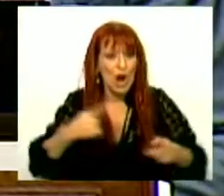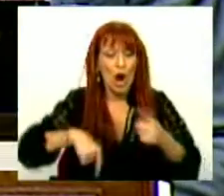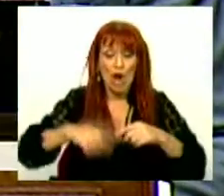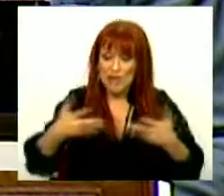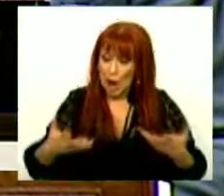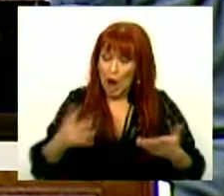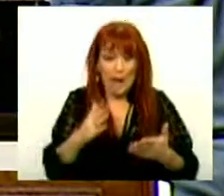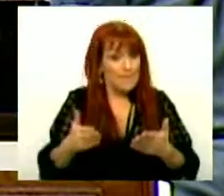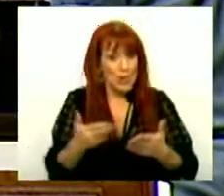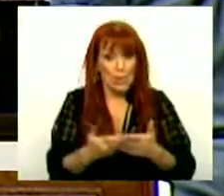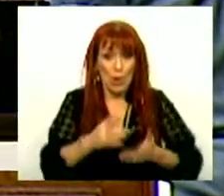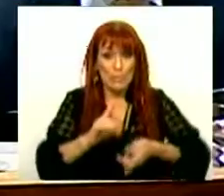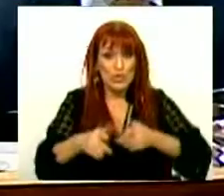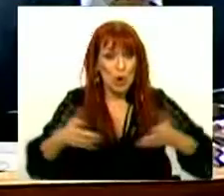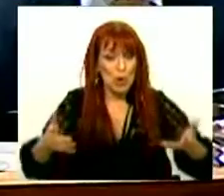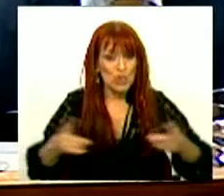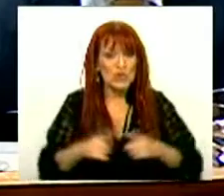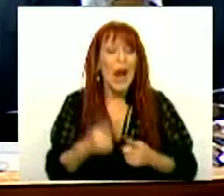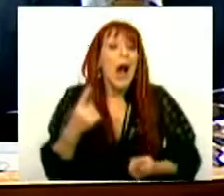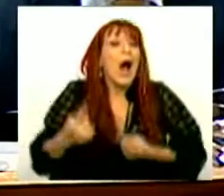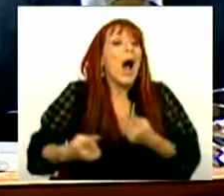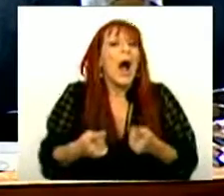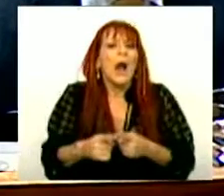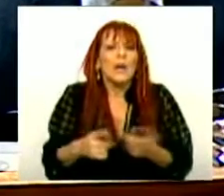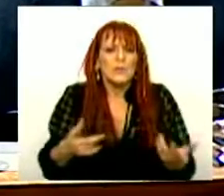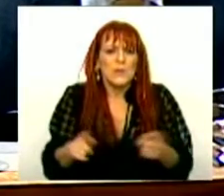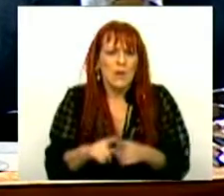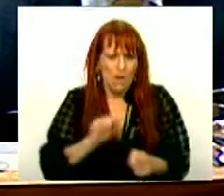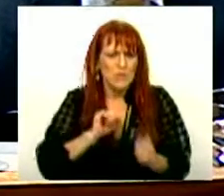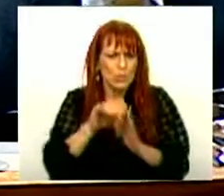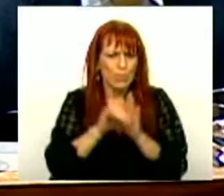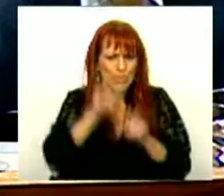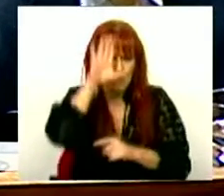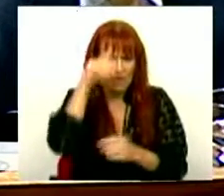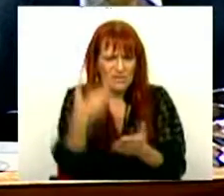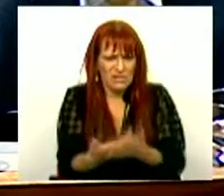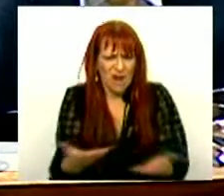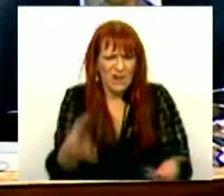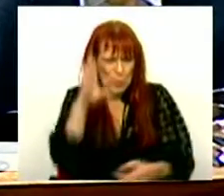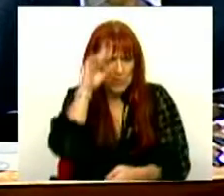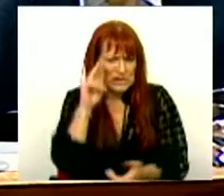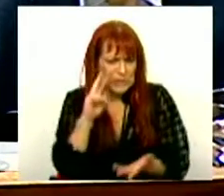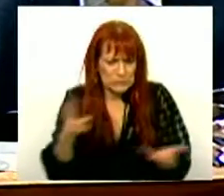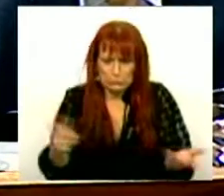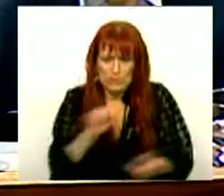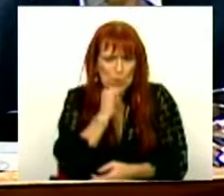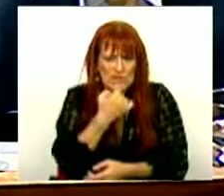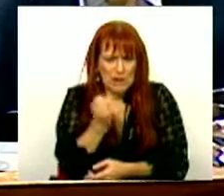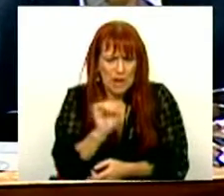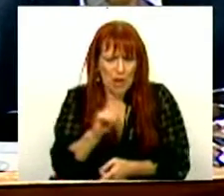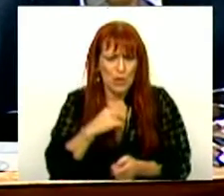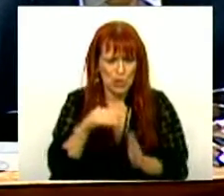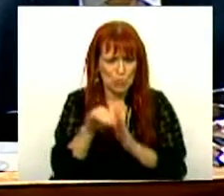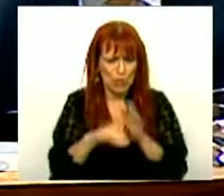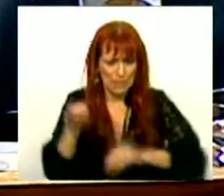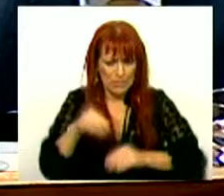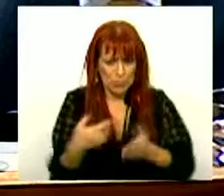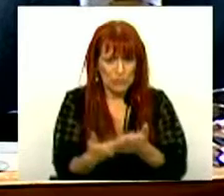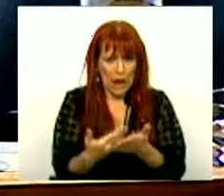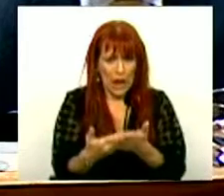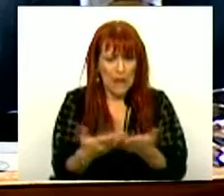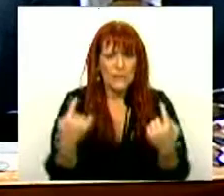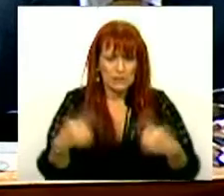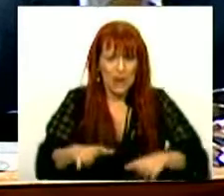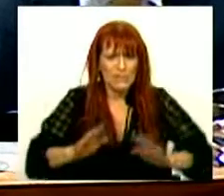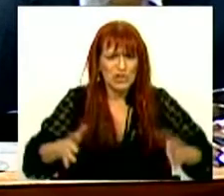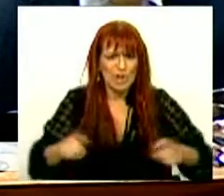agora propomos é algo que consta, aliás, do nosso programa de governo, portanto não tem segredo nenhum, constava do nosso programa eleitoral, constava, aliás,